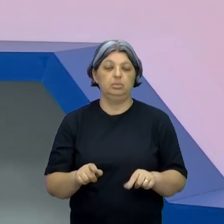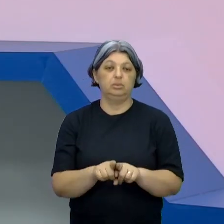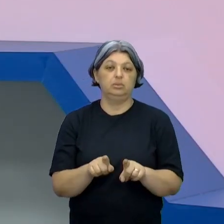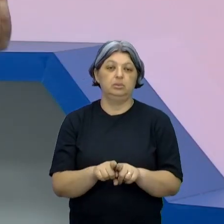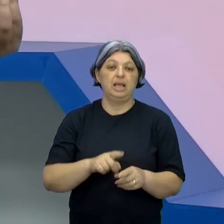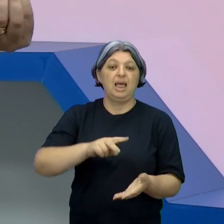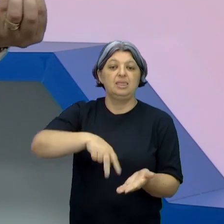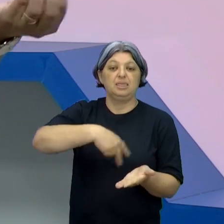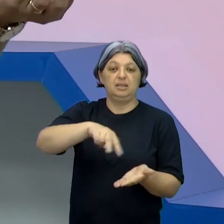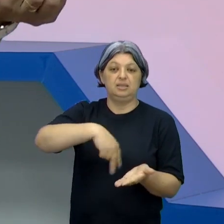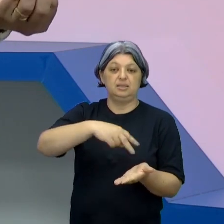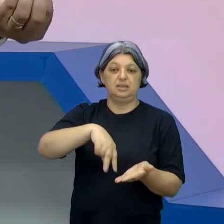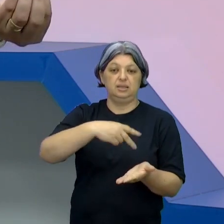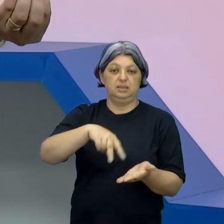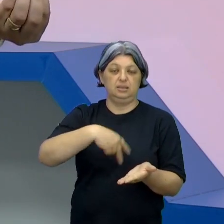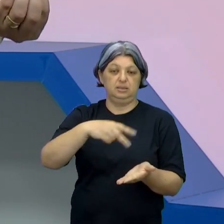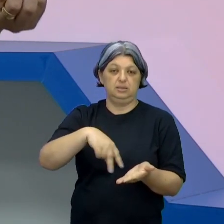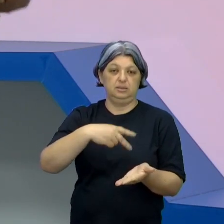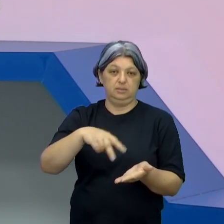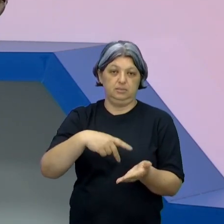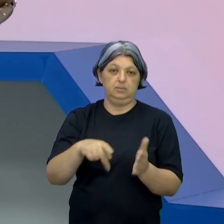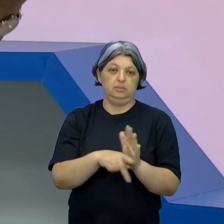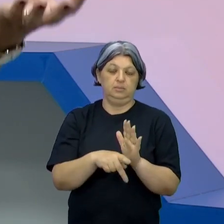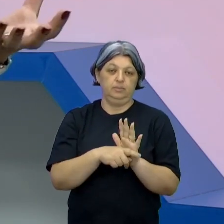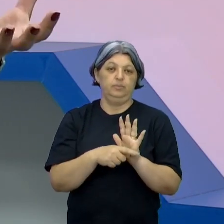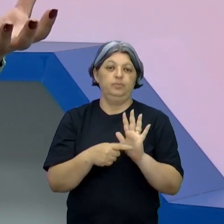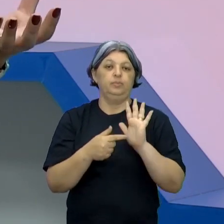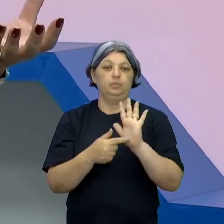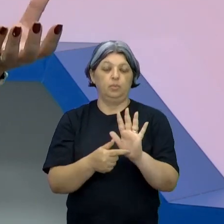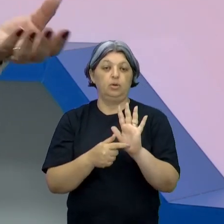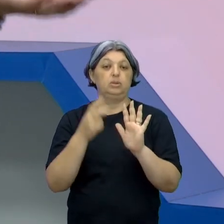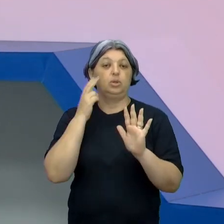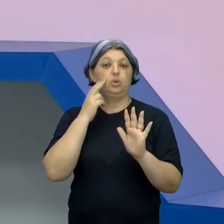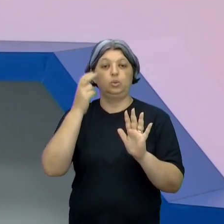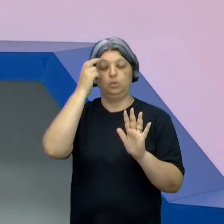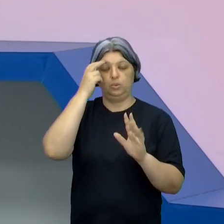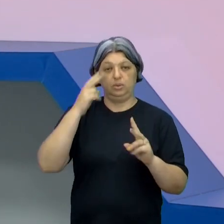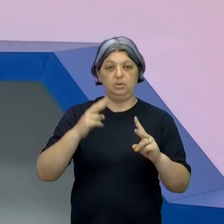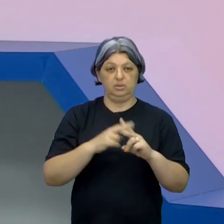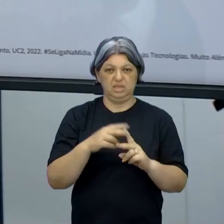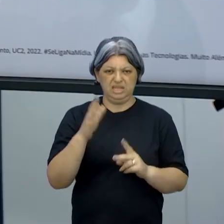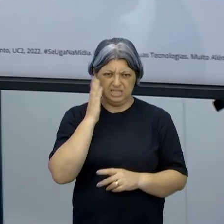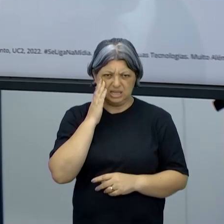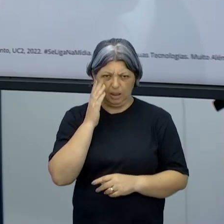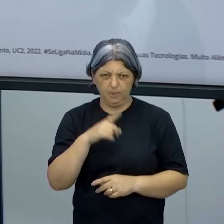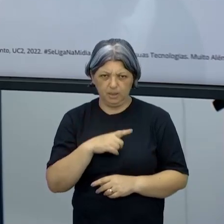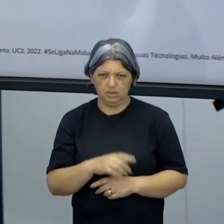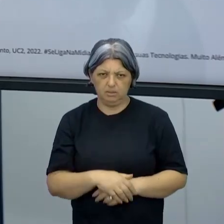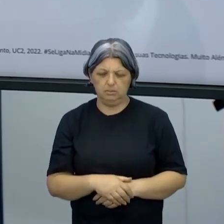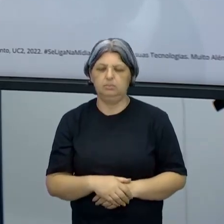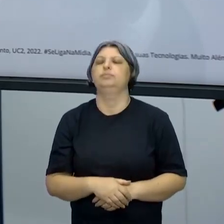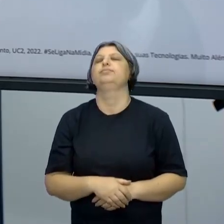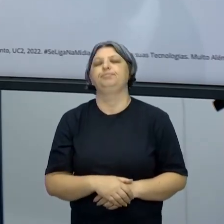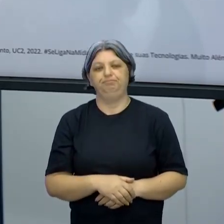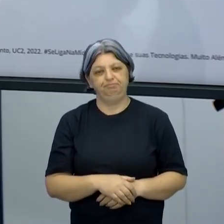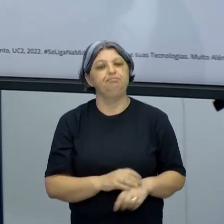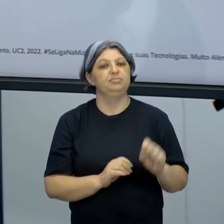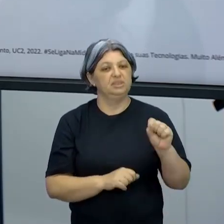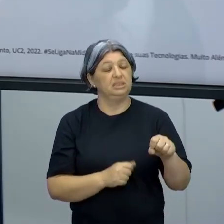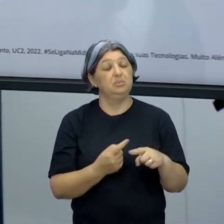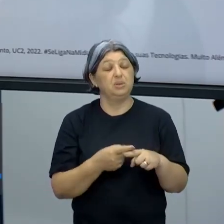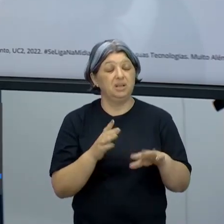em danças advindas da questão cultural das lutas. Você sabia que isso existia? Sim, até porque é